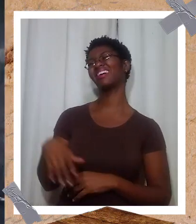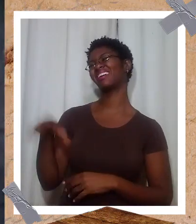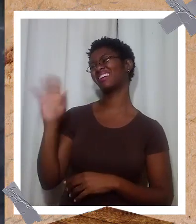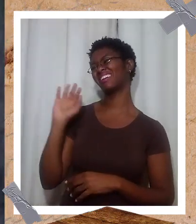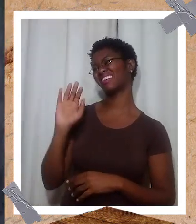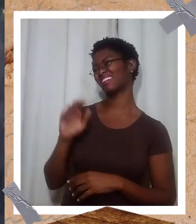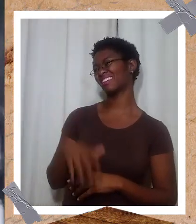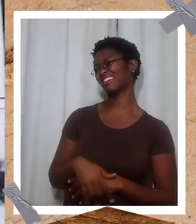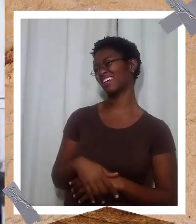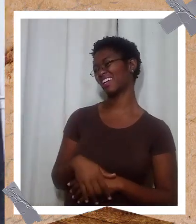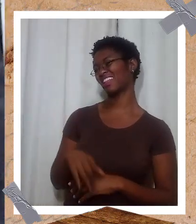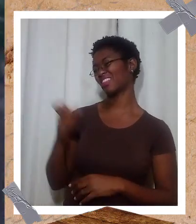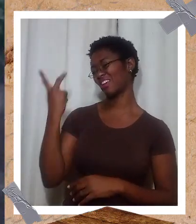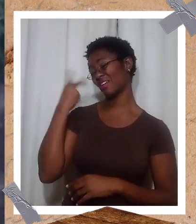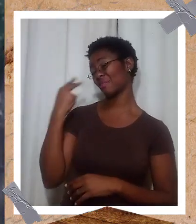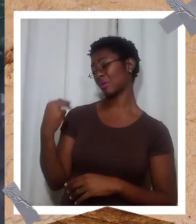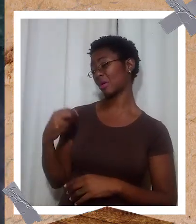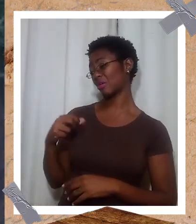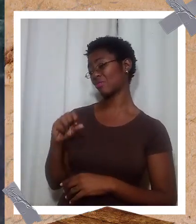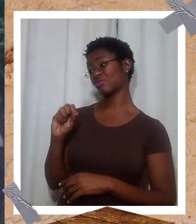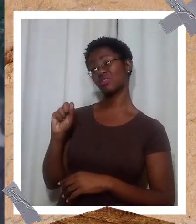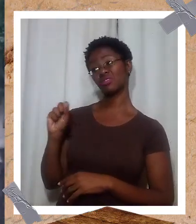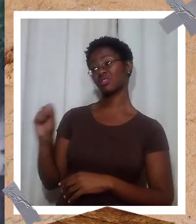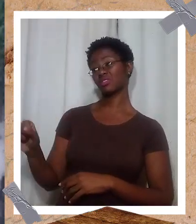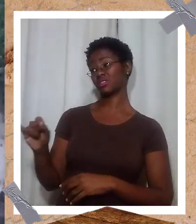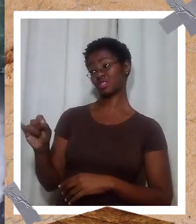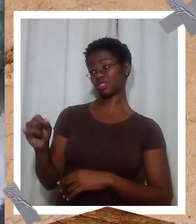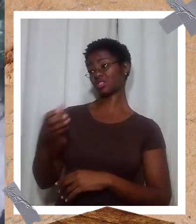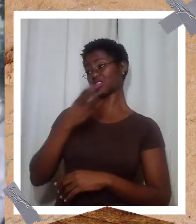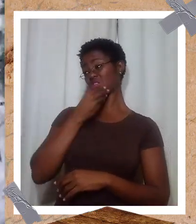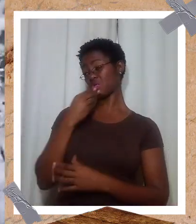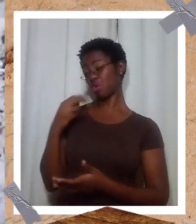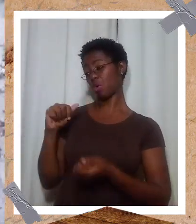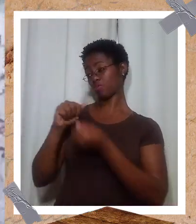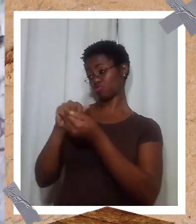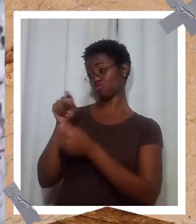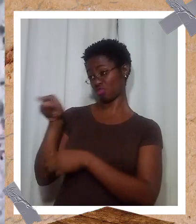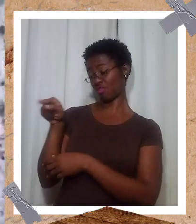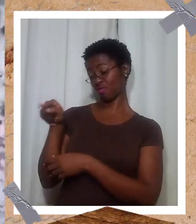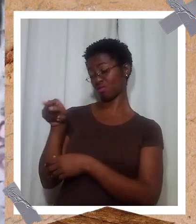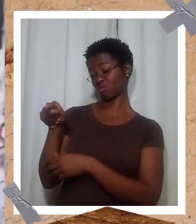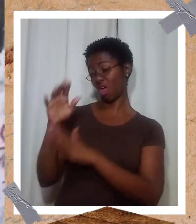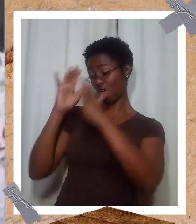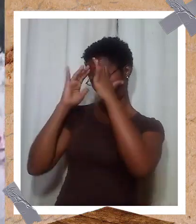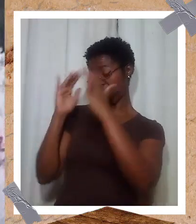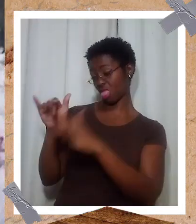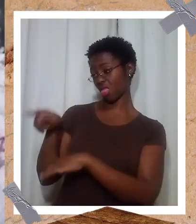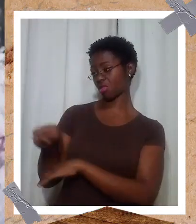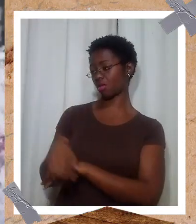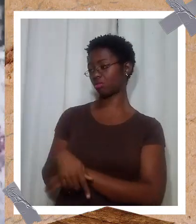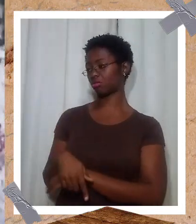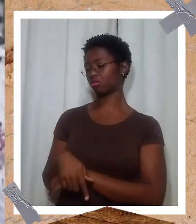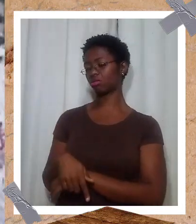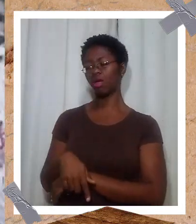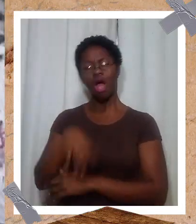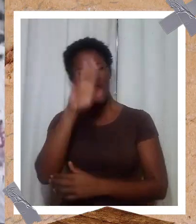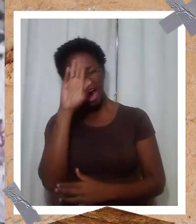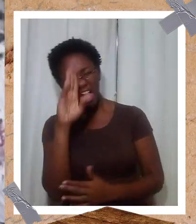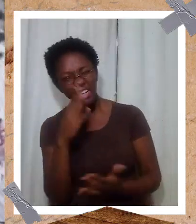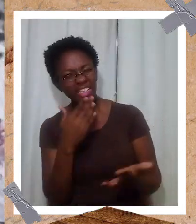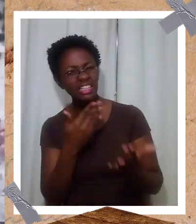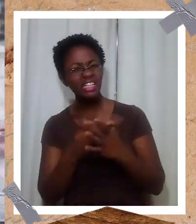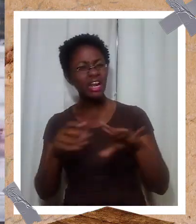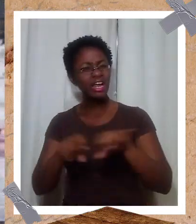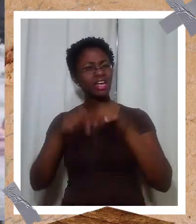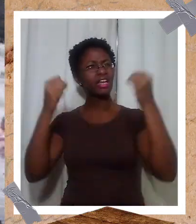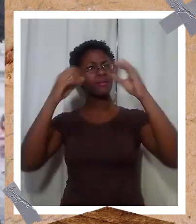um homem na sua casa, isso acaba. Homem, eles respeitam. A senhora acredita que eles tiveram a audácia de quebrar parte do meu